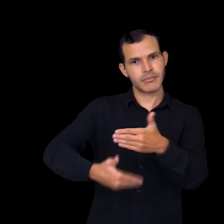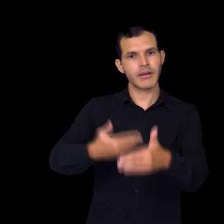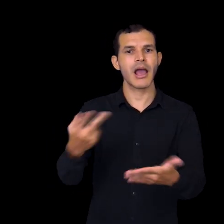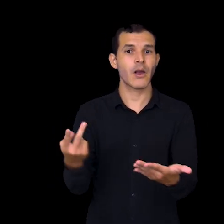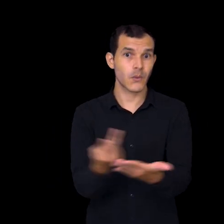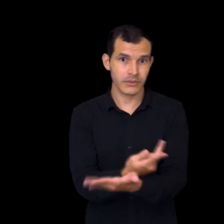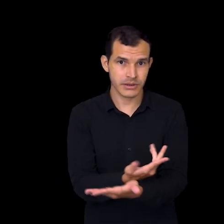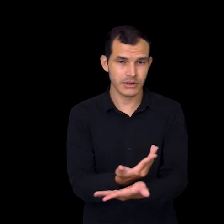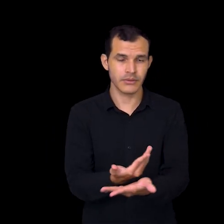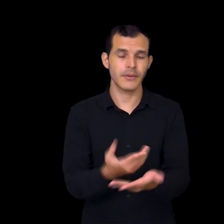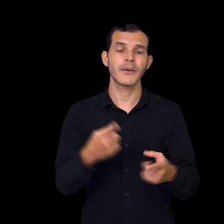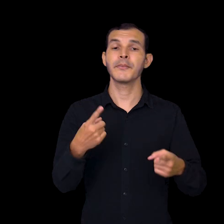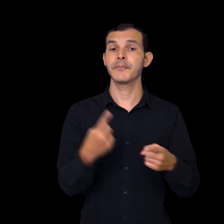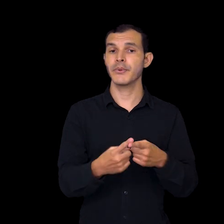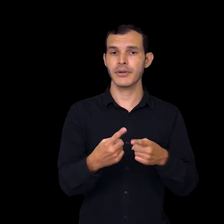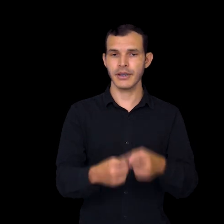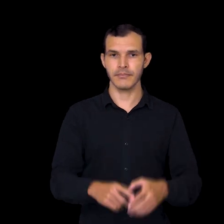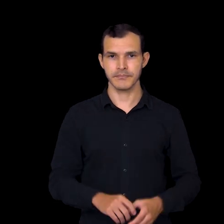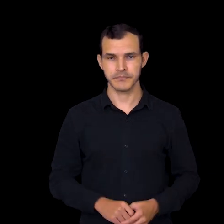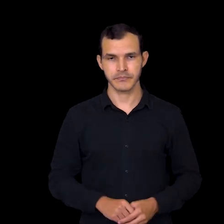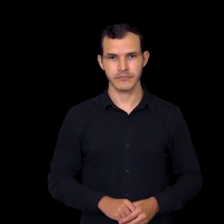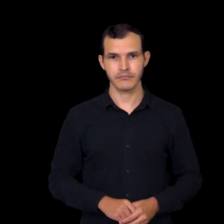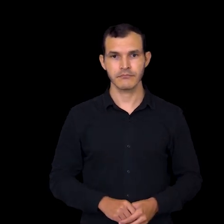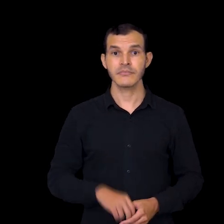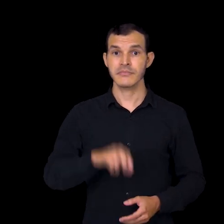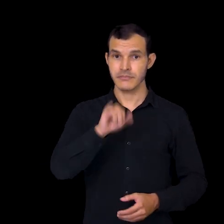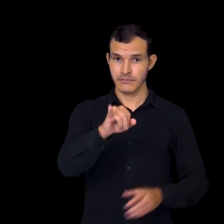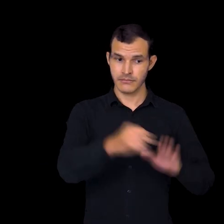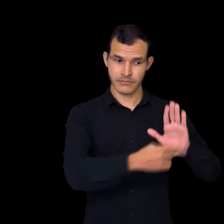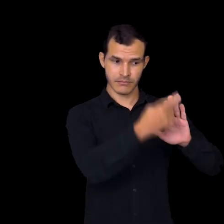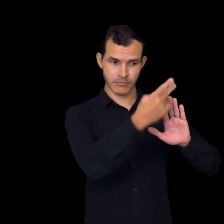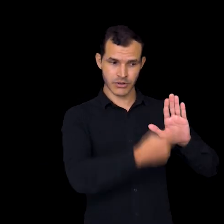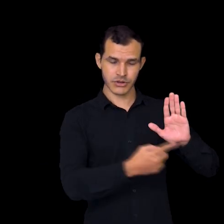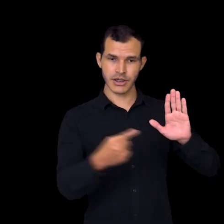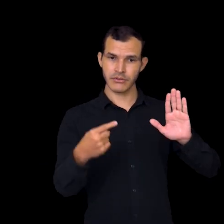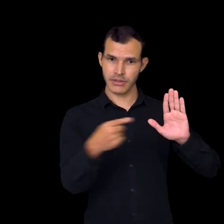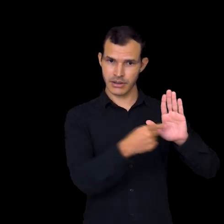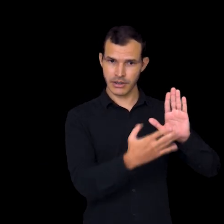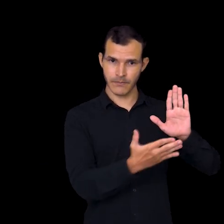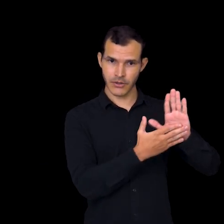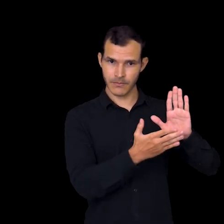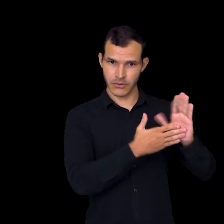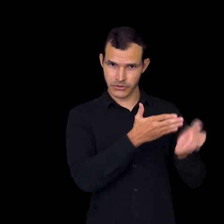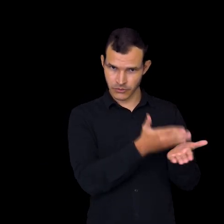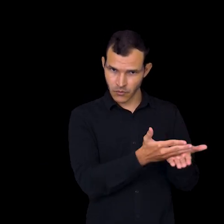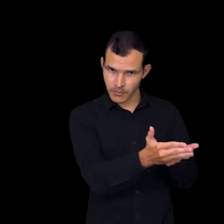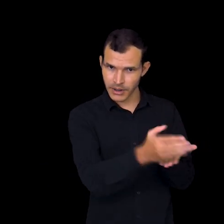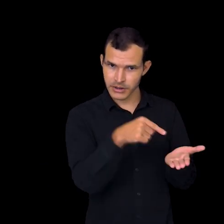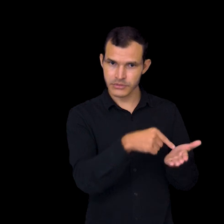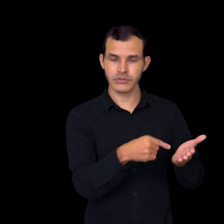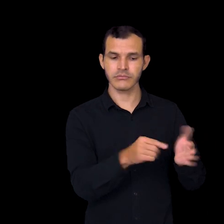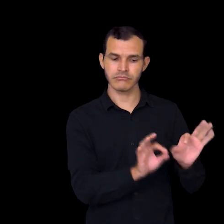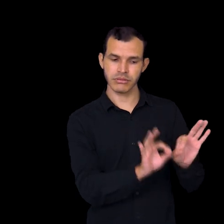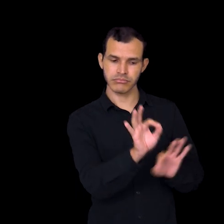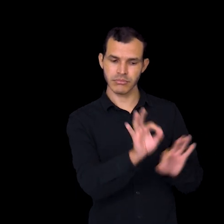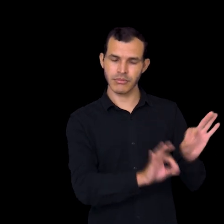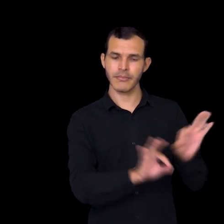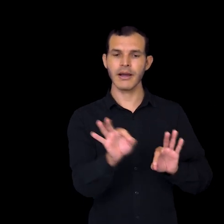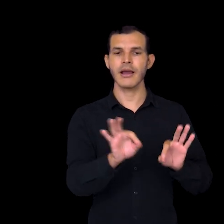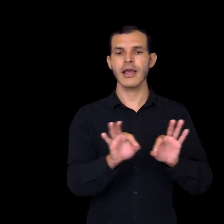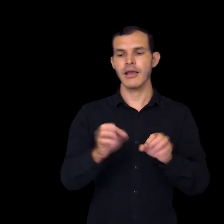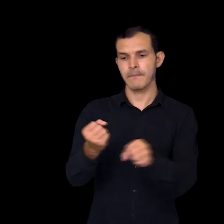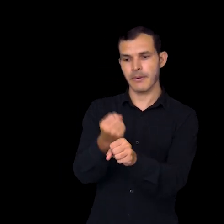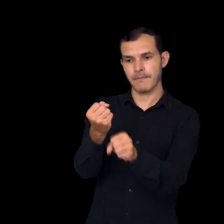porque, afinal de contas, se o projeto inicial se envolvia mais a construção